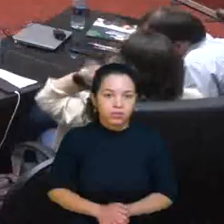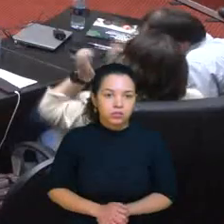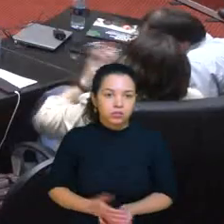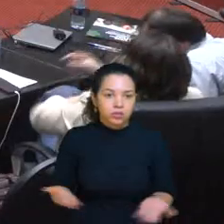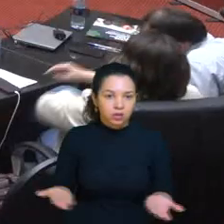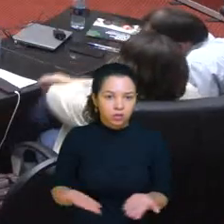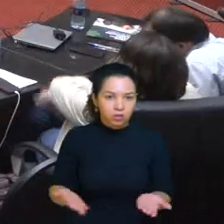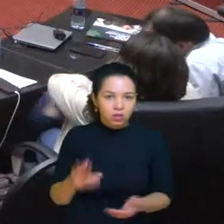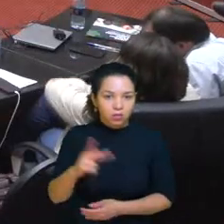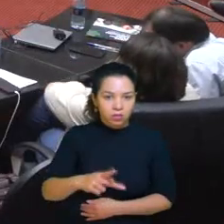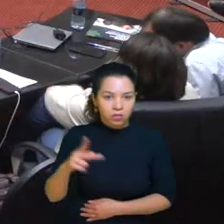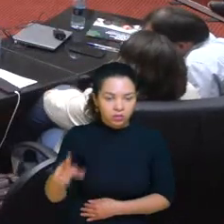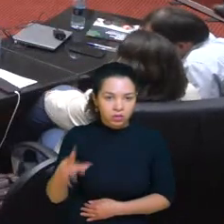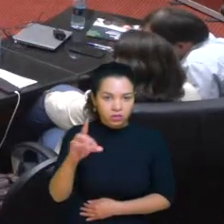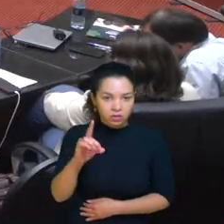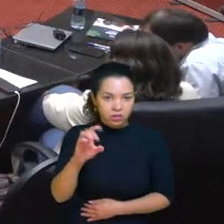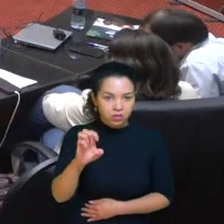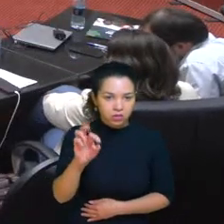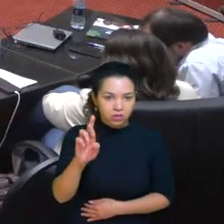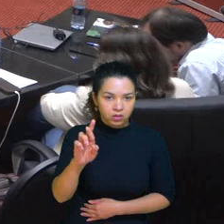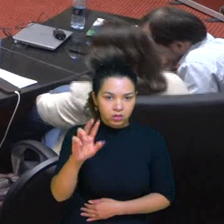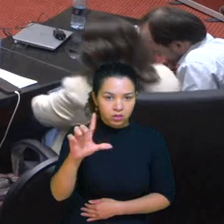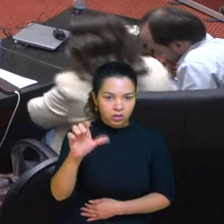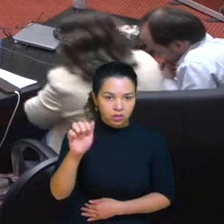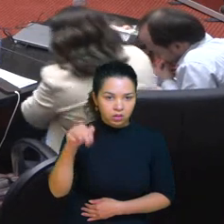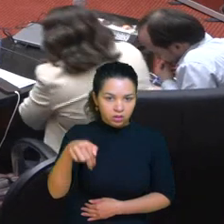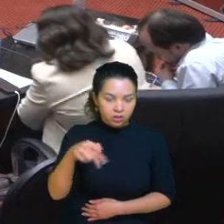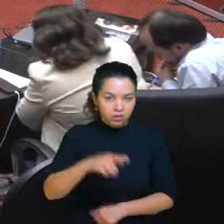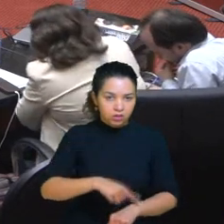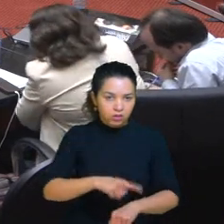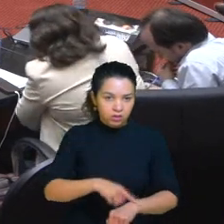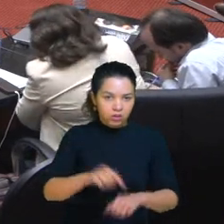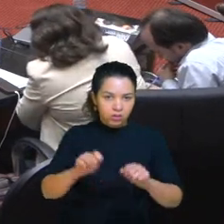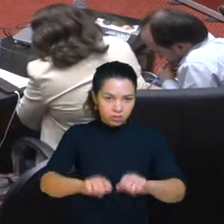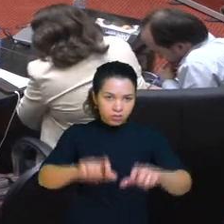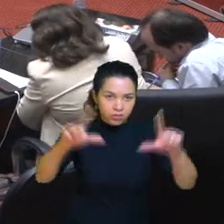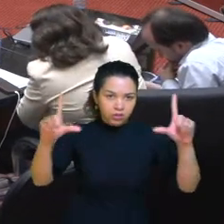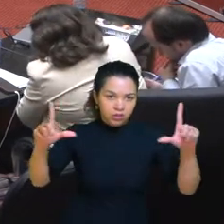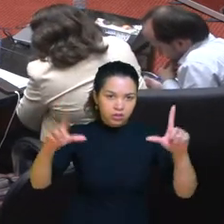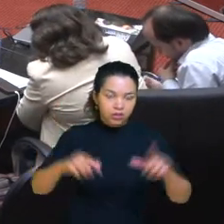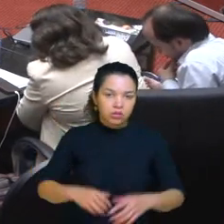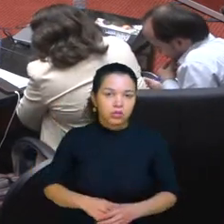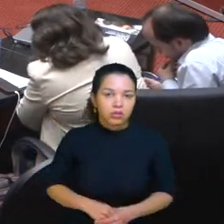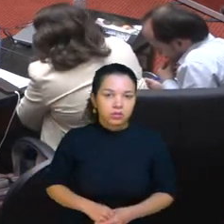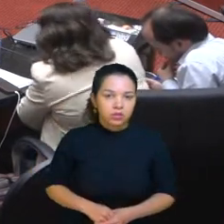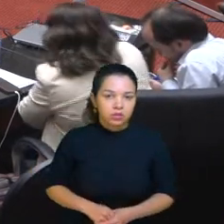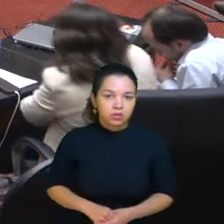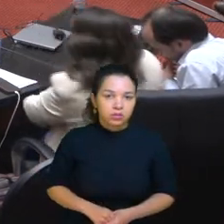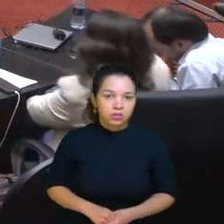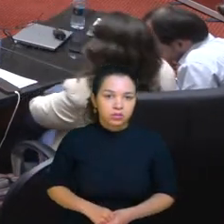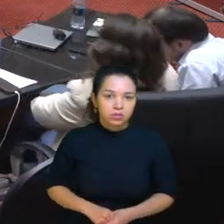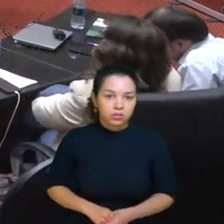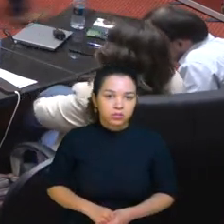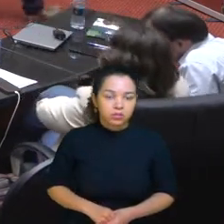professor Derlan também da mesma forma o tempo na tela obrigada